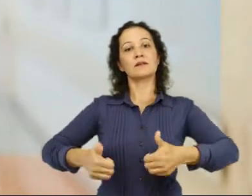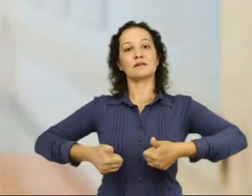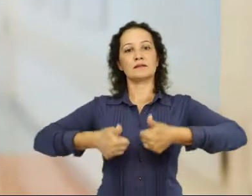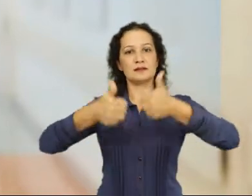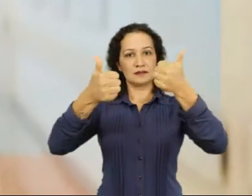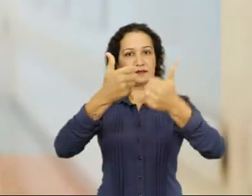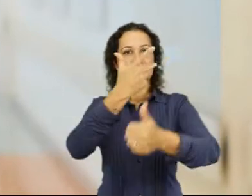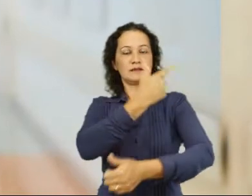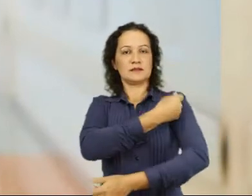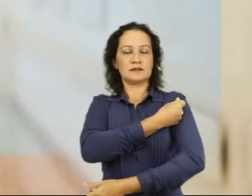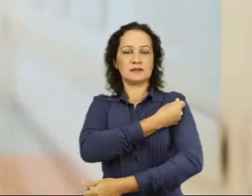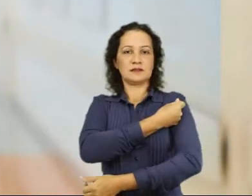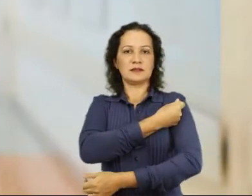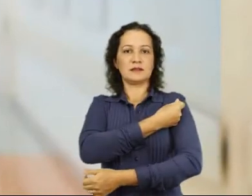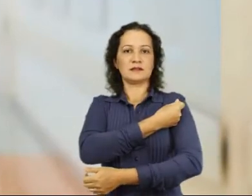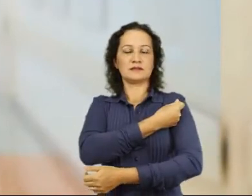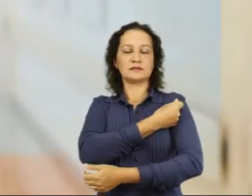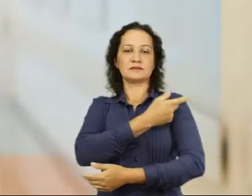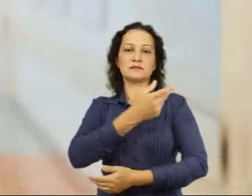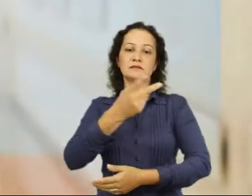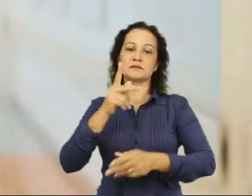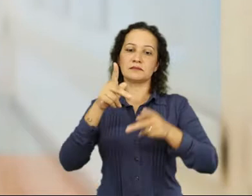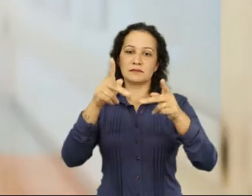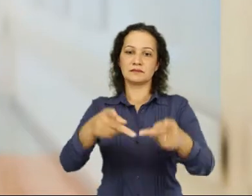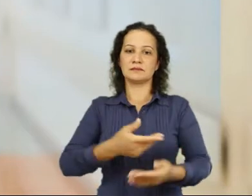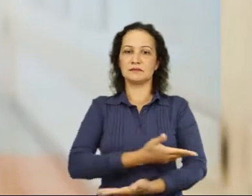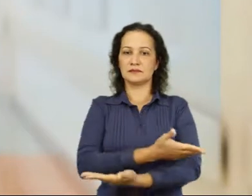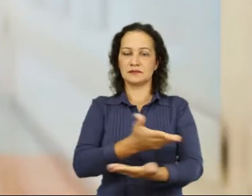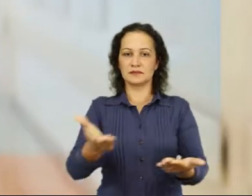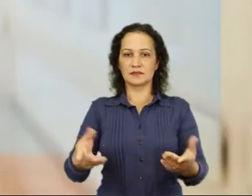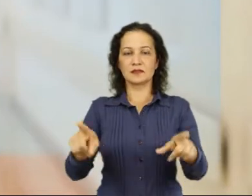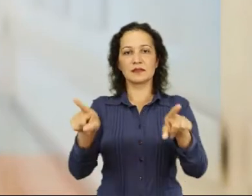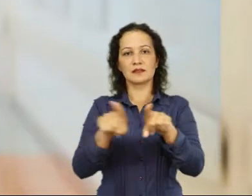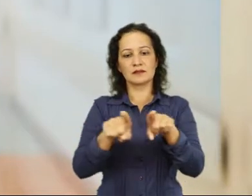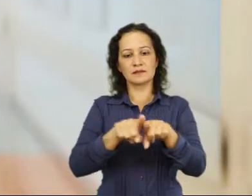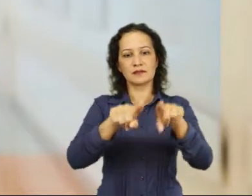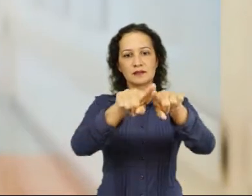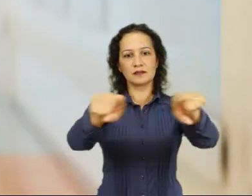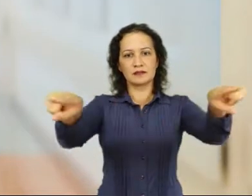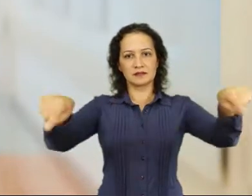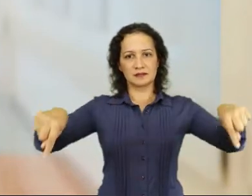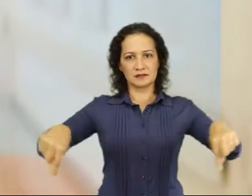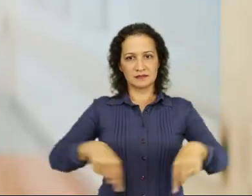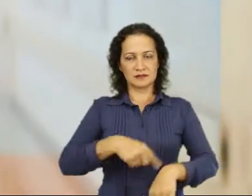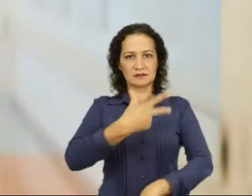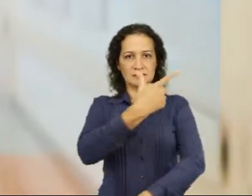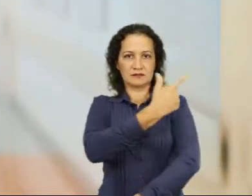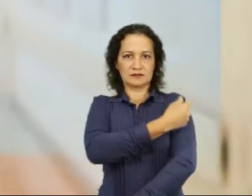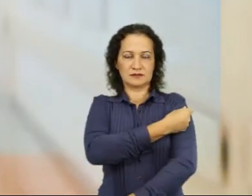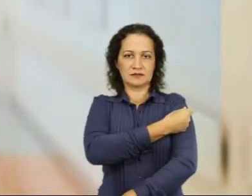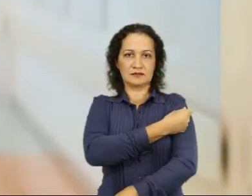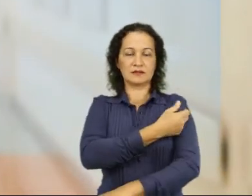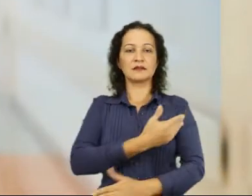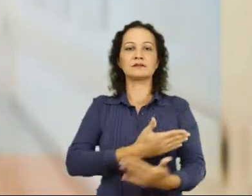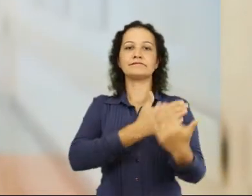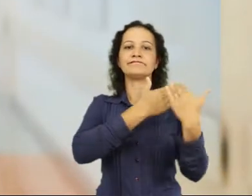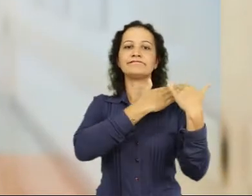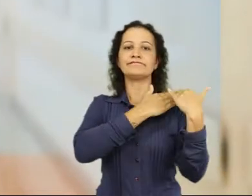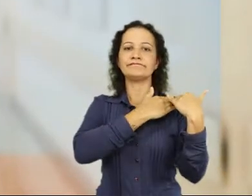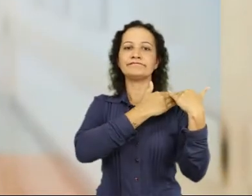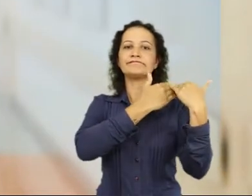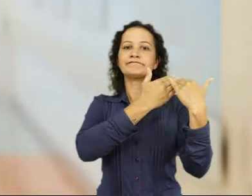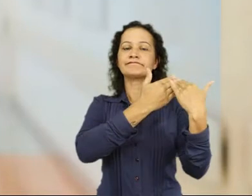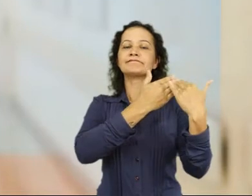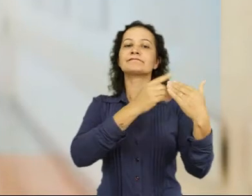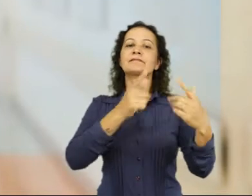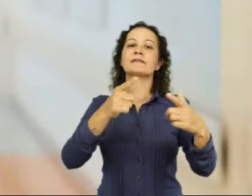ofertada à população, e em relação especificamente à sala de vacina, nós temos as responsabilidades